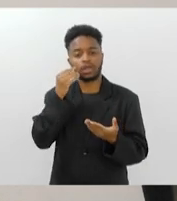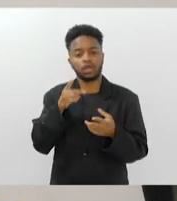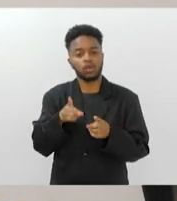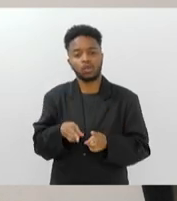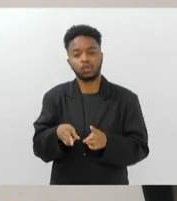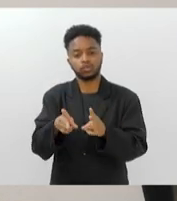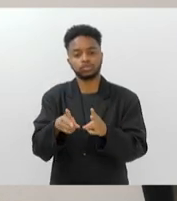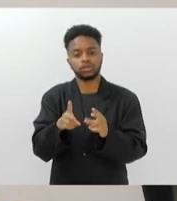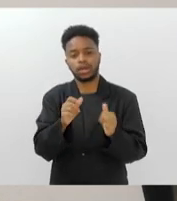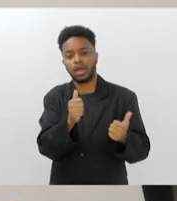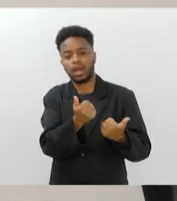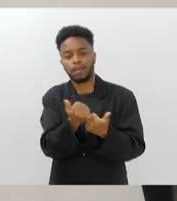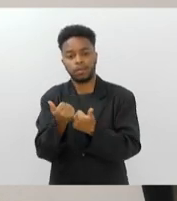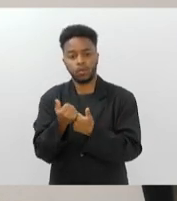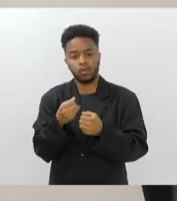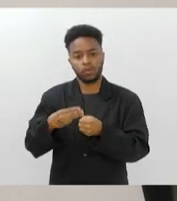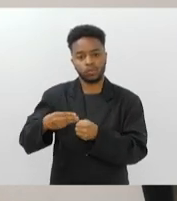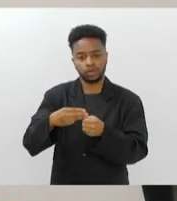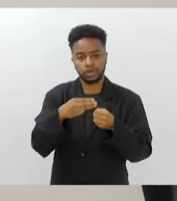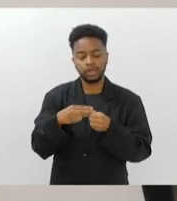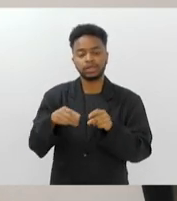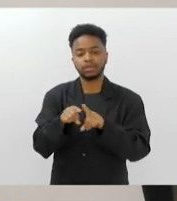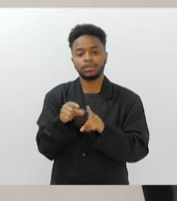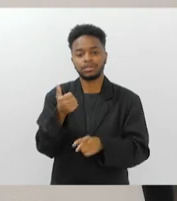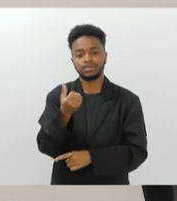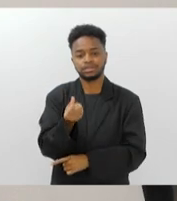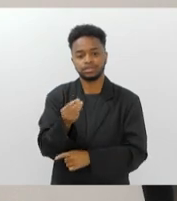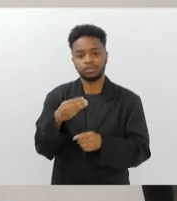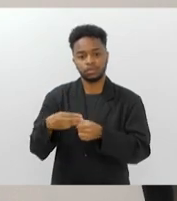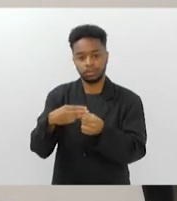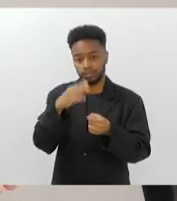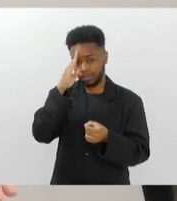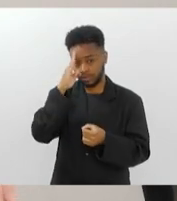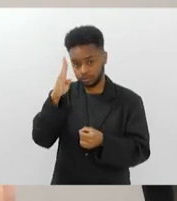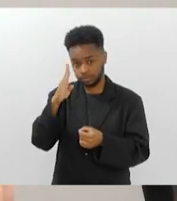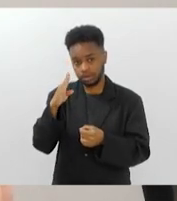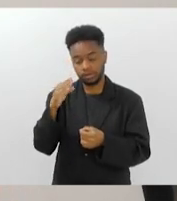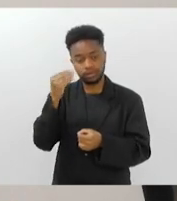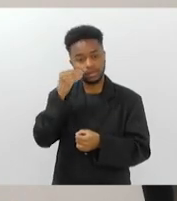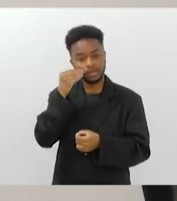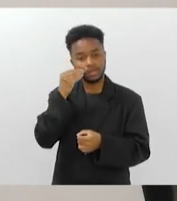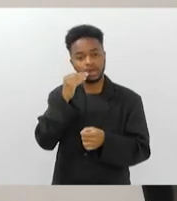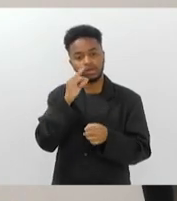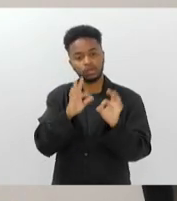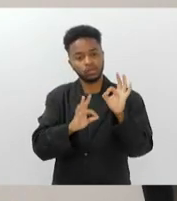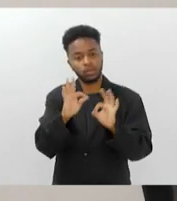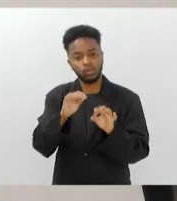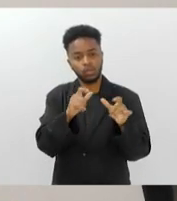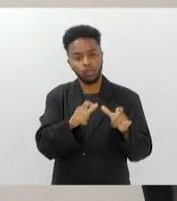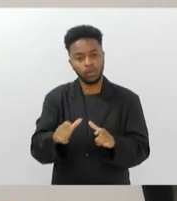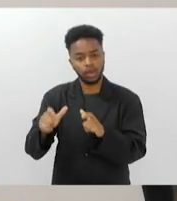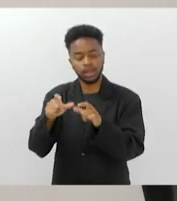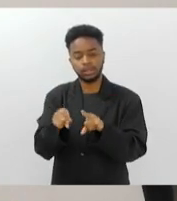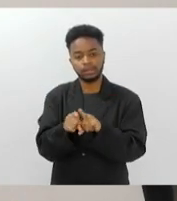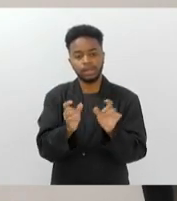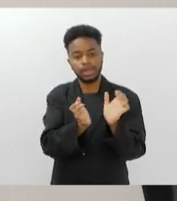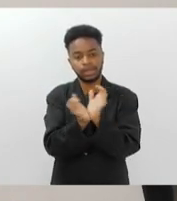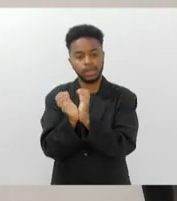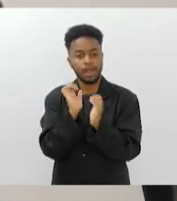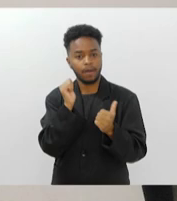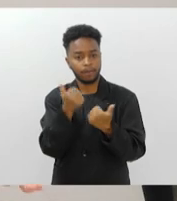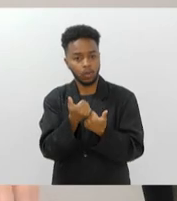atividades de suporte aos municípios aos 16 municípios prioritários com manutenção de equipamento a manutenção de equipe de Apoio aos